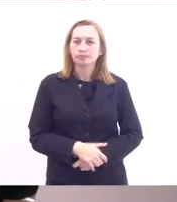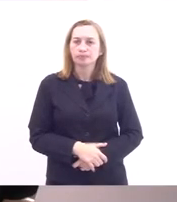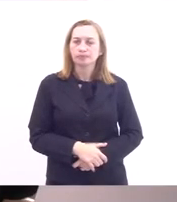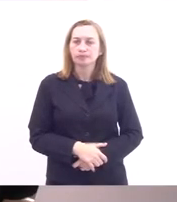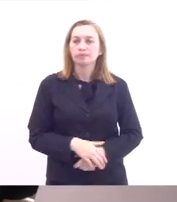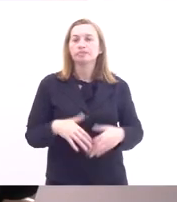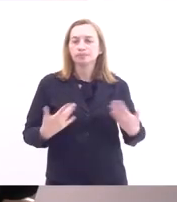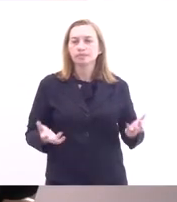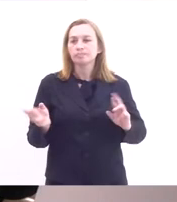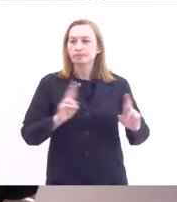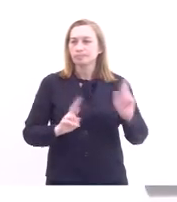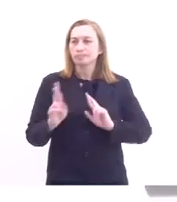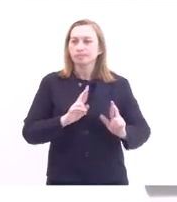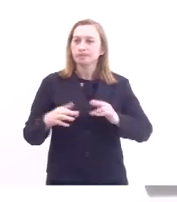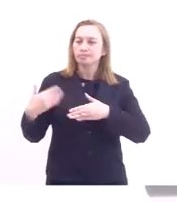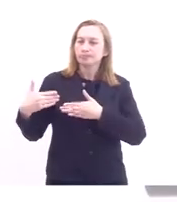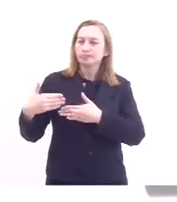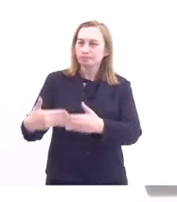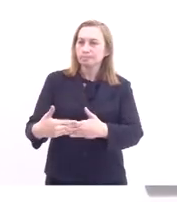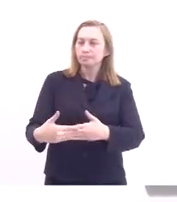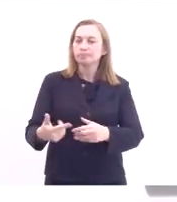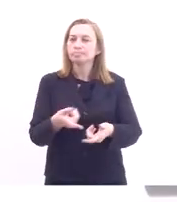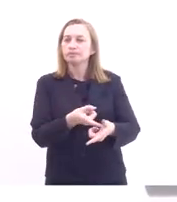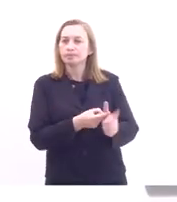Então, com relação à trajetória da dívida,